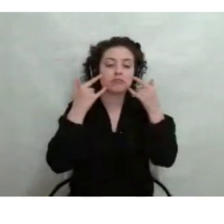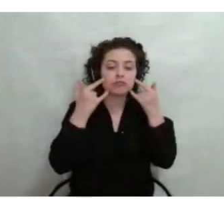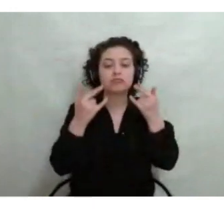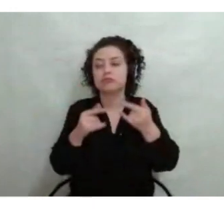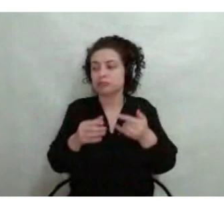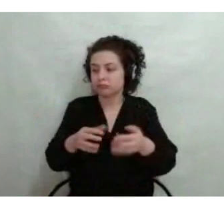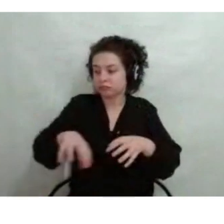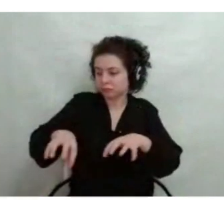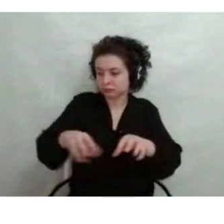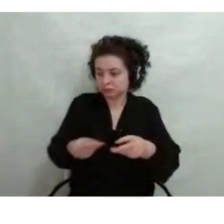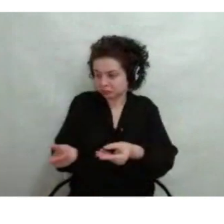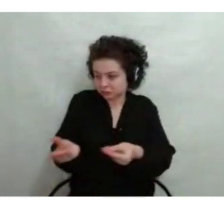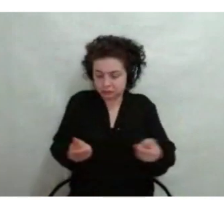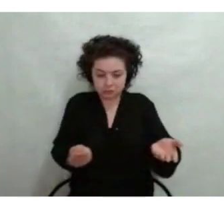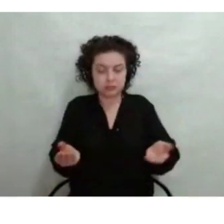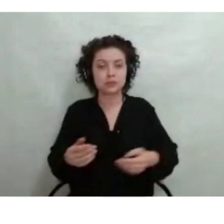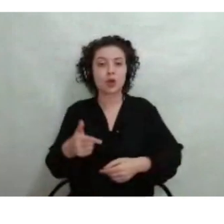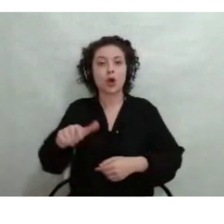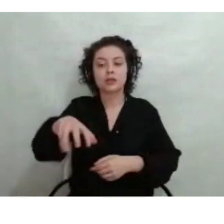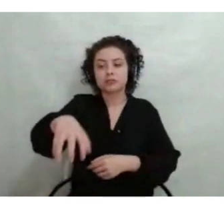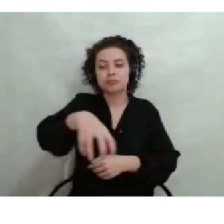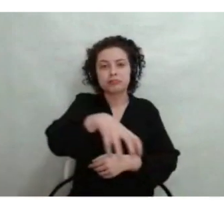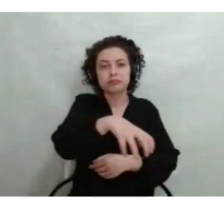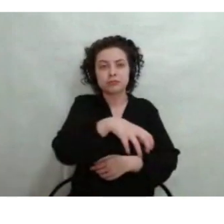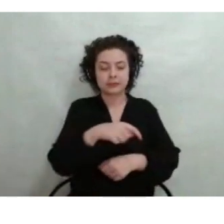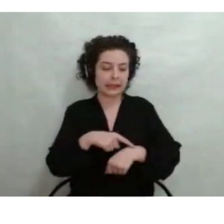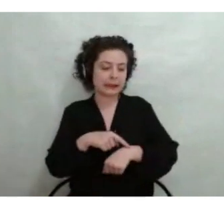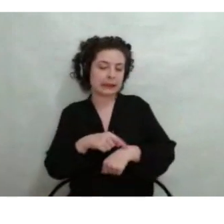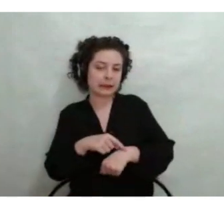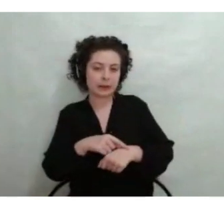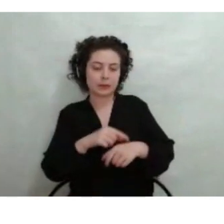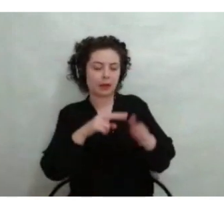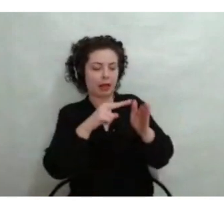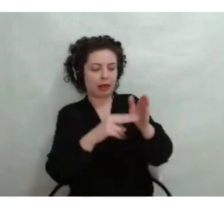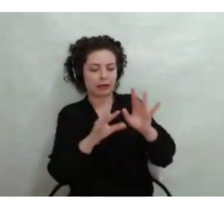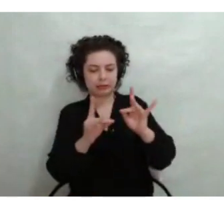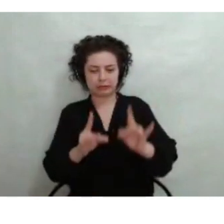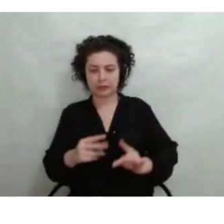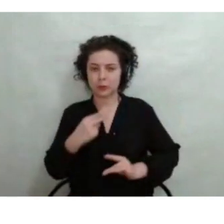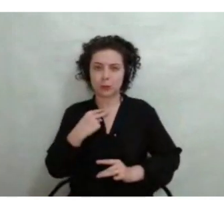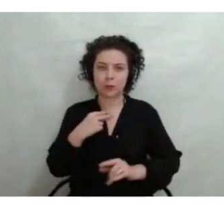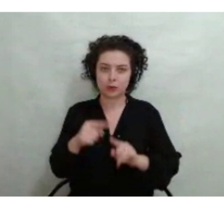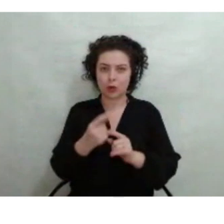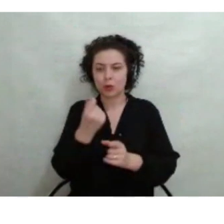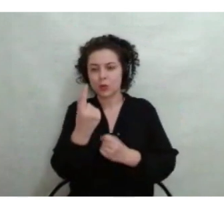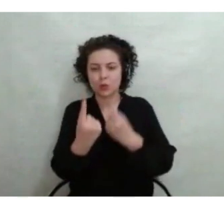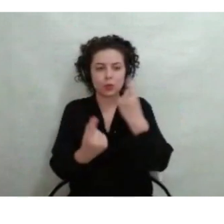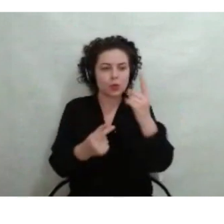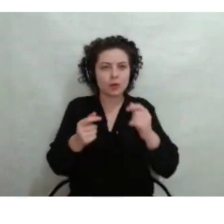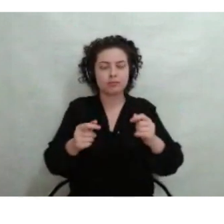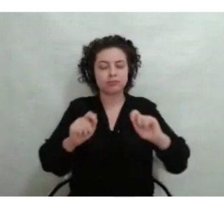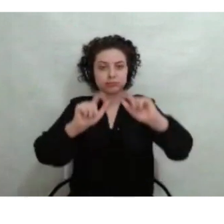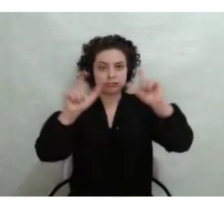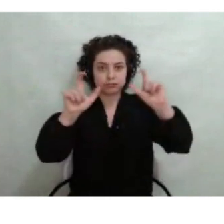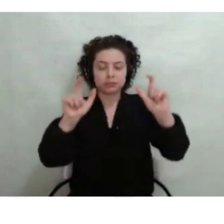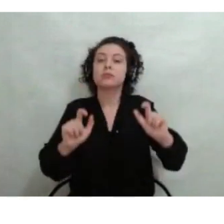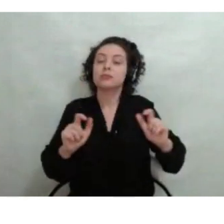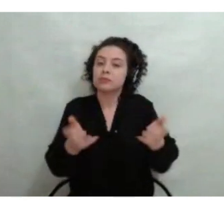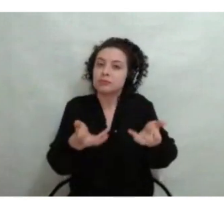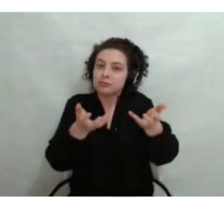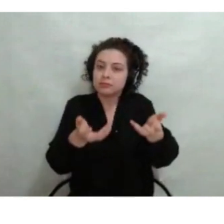atividades que o tempo não me permite ler todas, só estou destacando algumas, foram, aqui na linha do